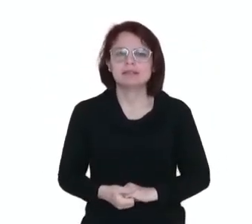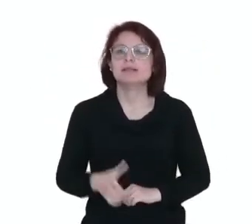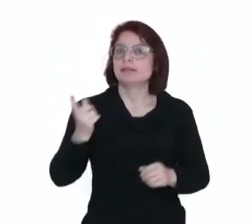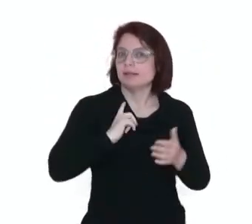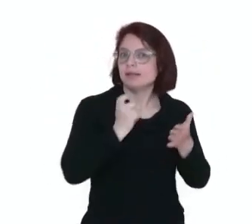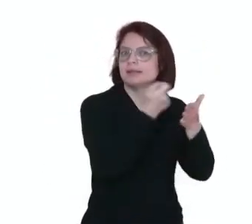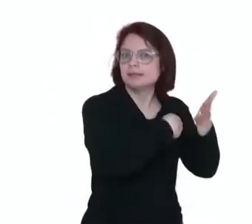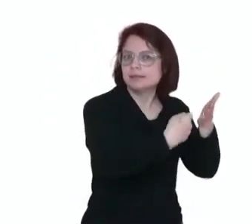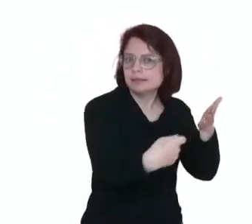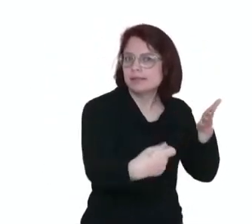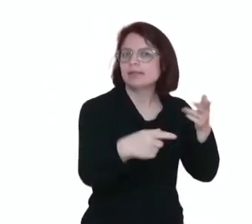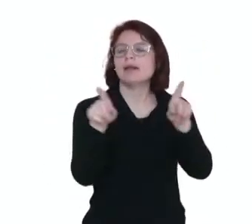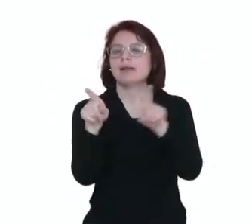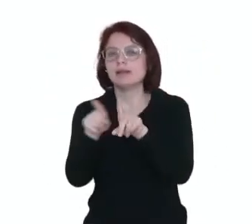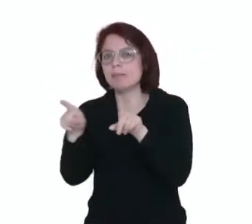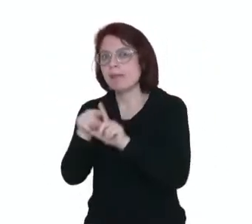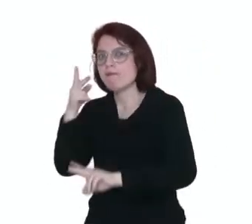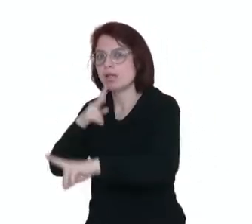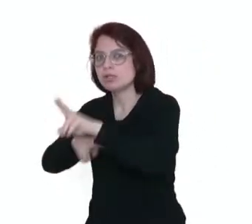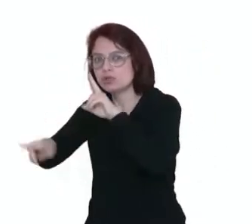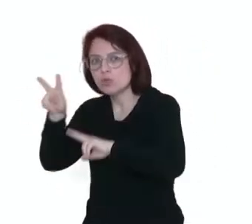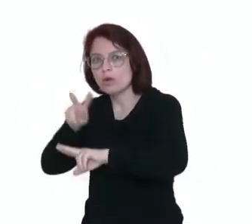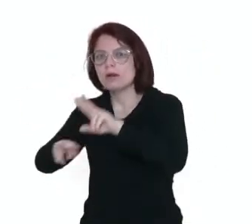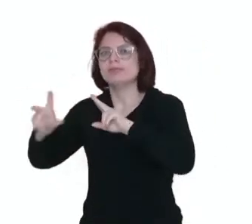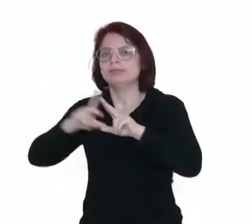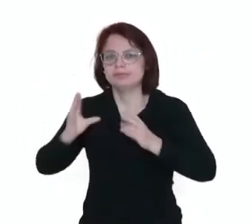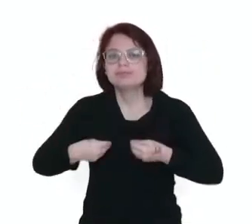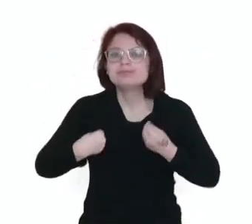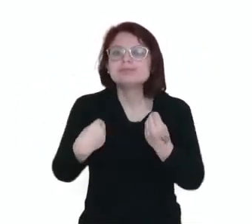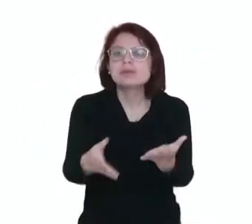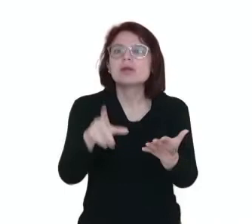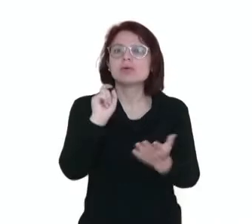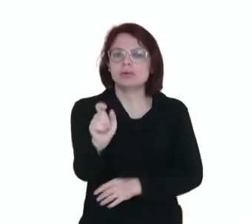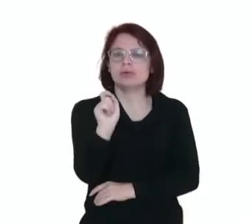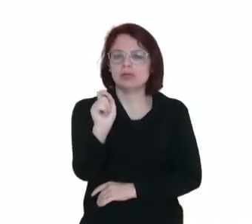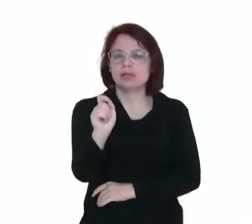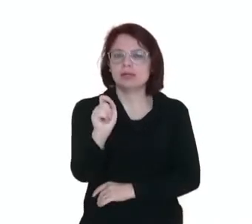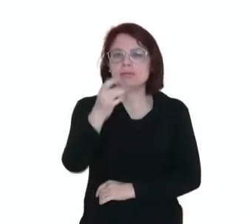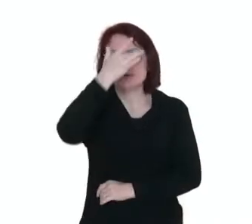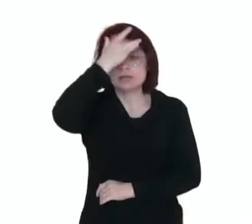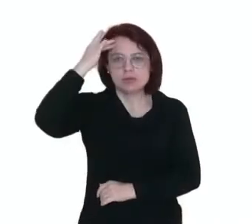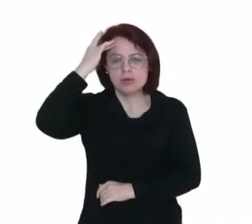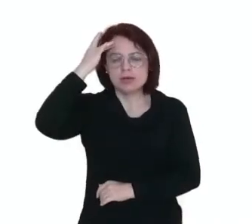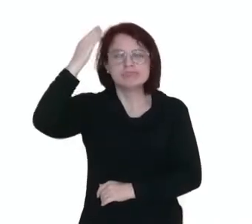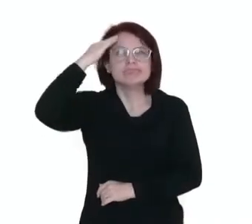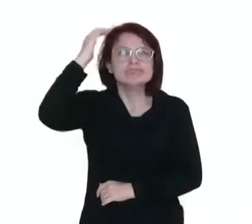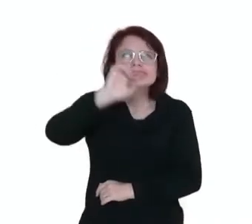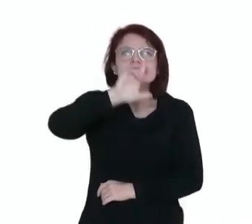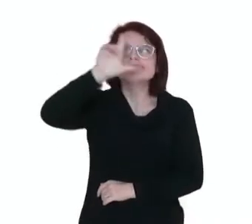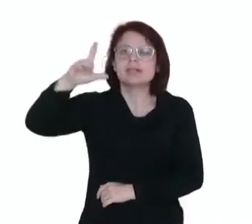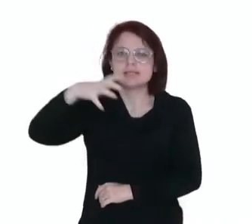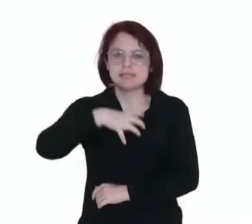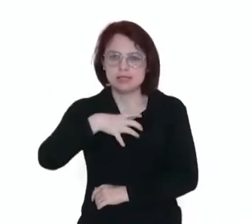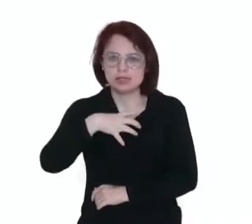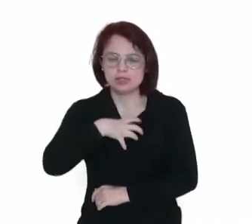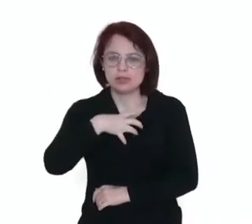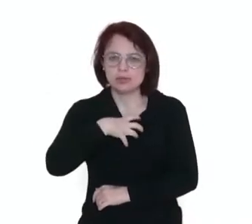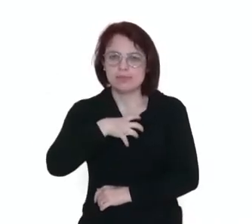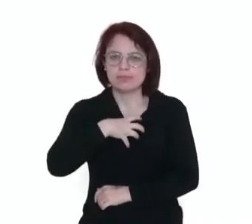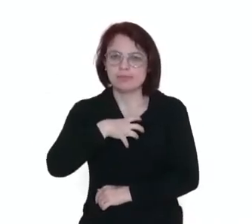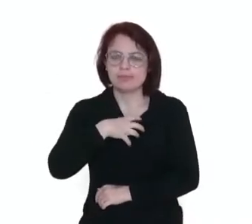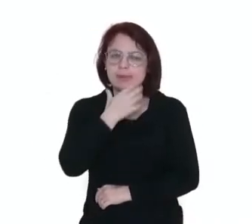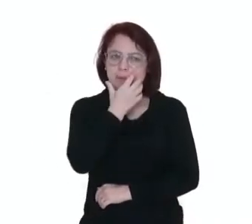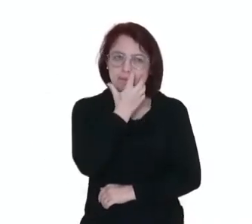escrita quanto a parte visual contribui então para a compreensão dos sentidos, tá bom? Em relação ao